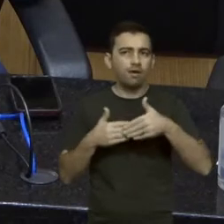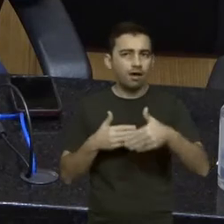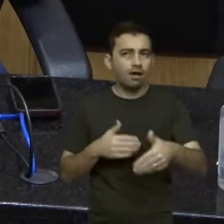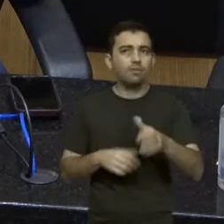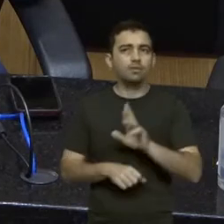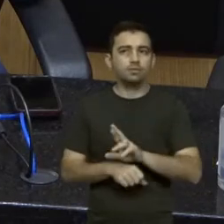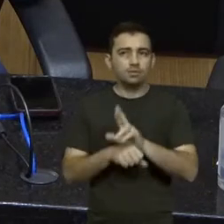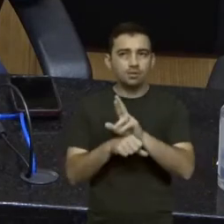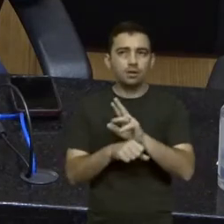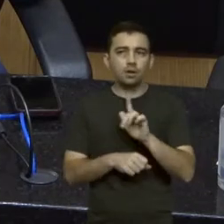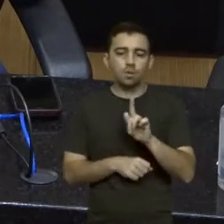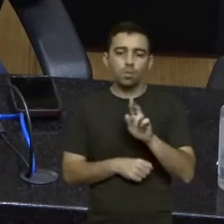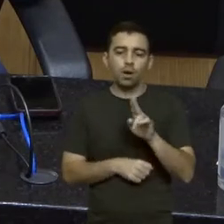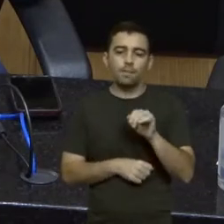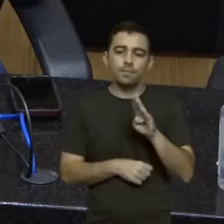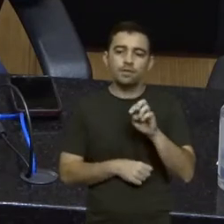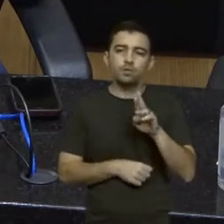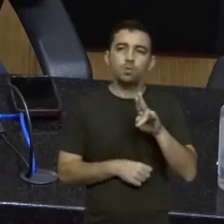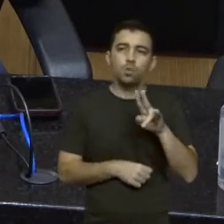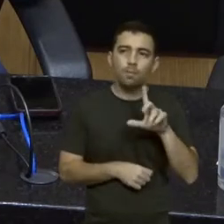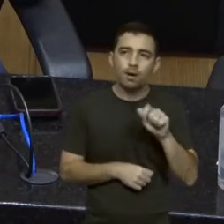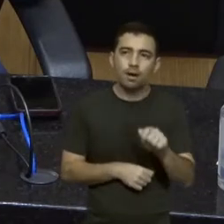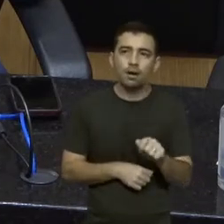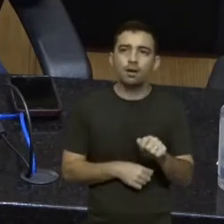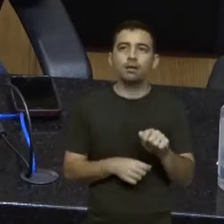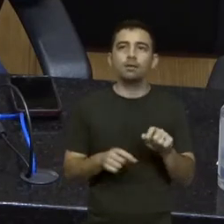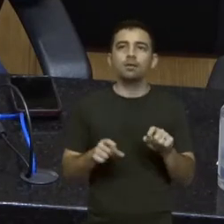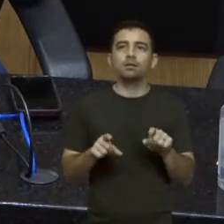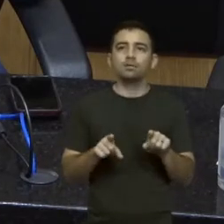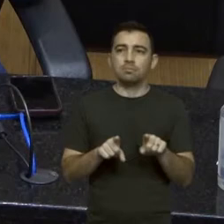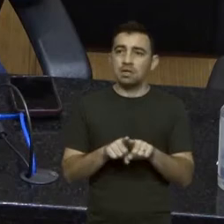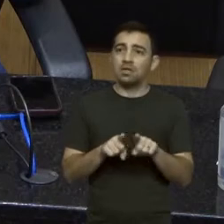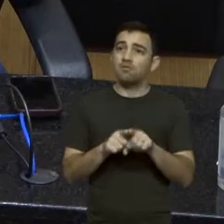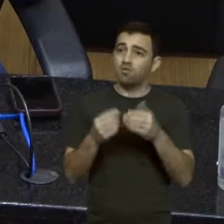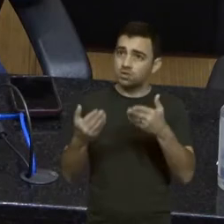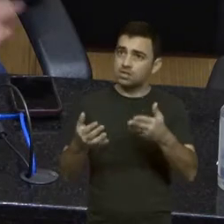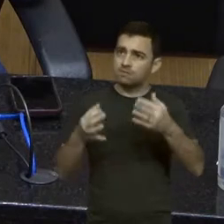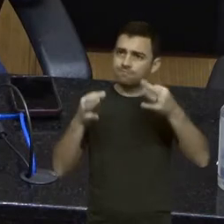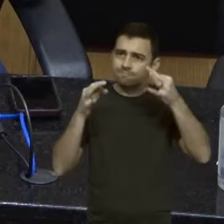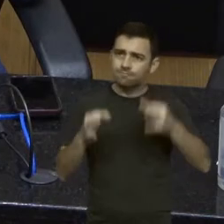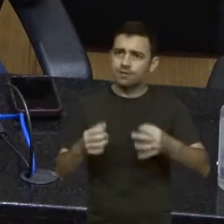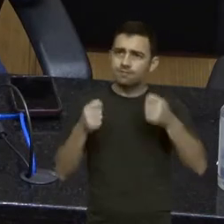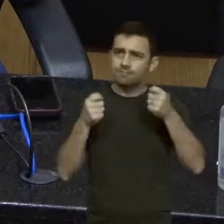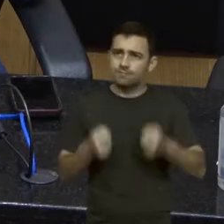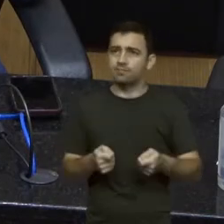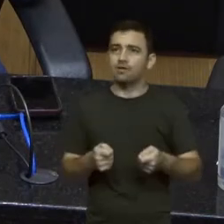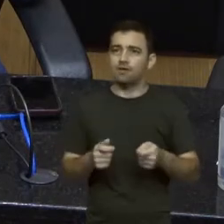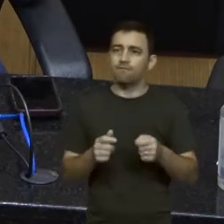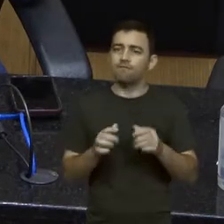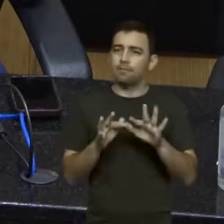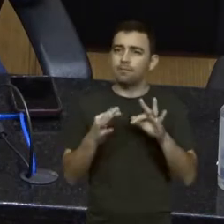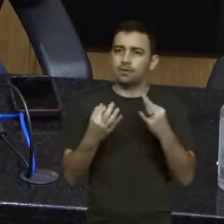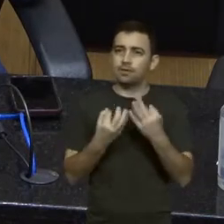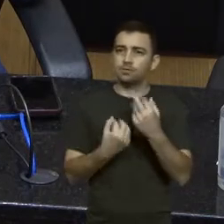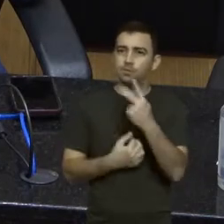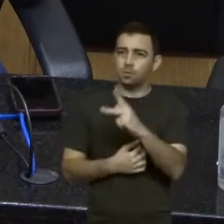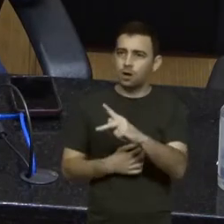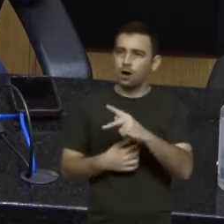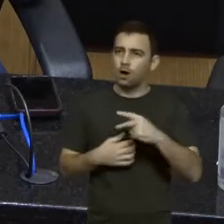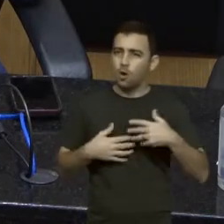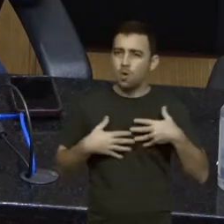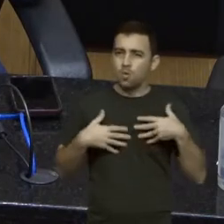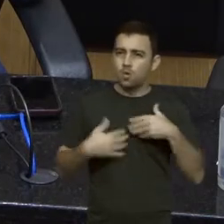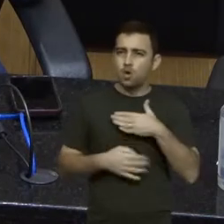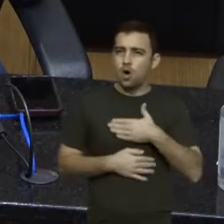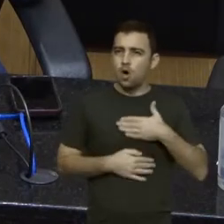bem Guabiruba, né? E você tem essa solidez da sua família. Eu percebi aí o orgulho que você tem de apresentar